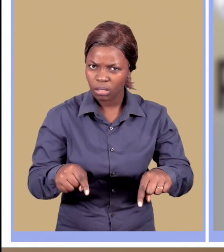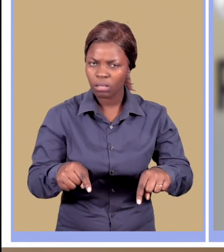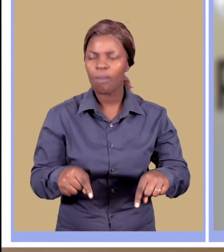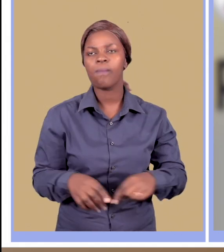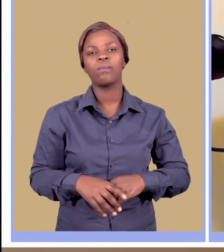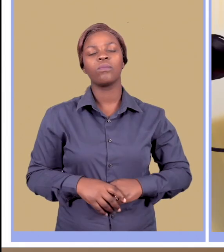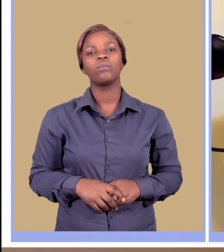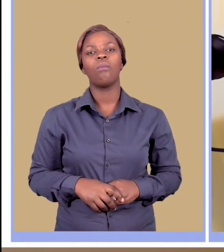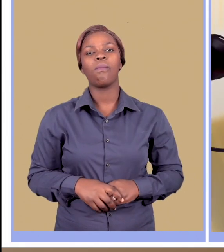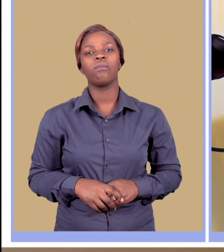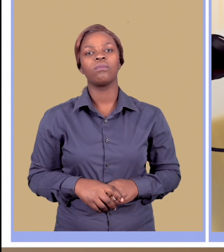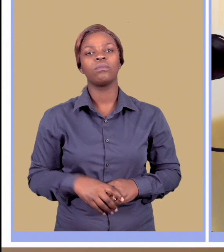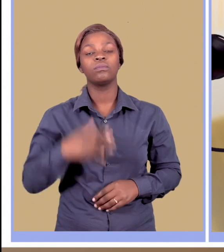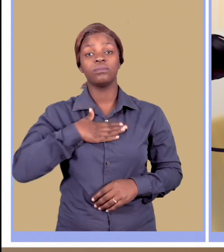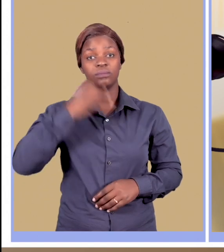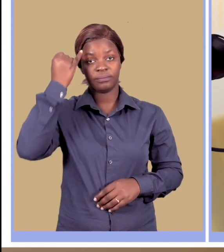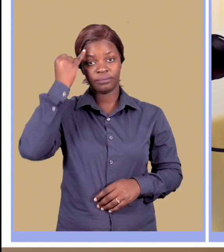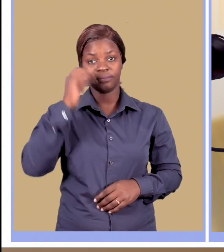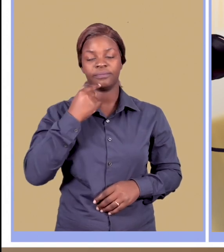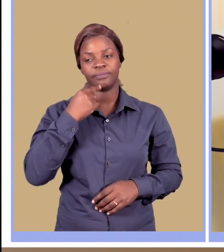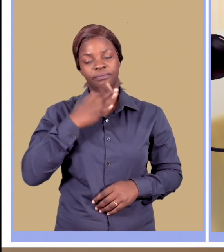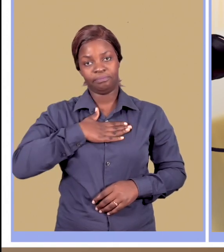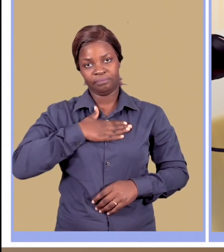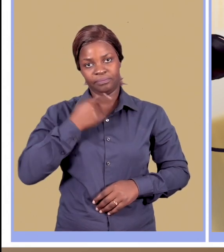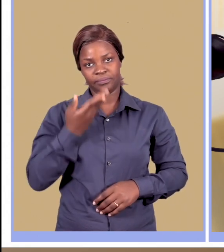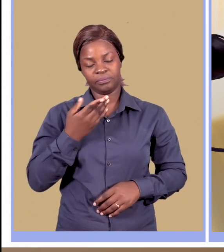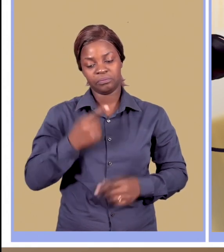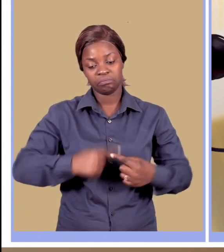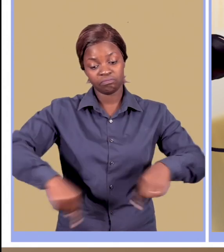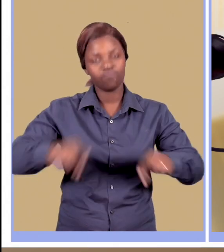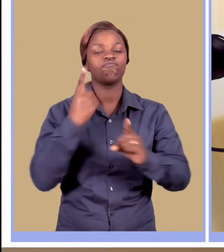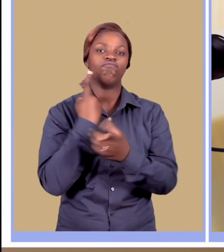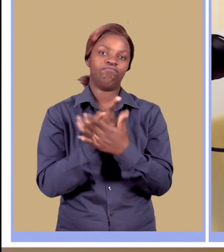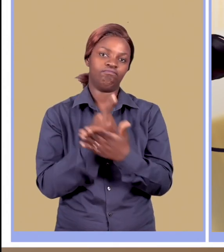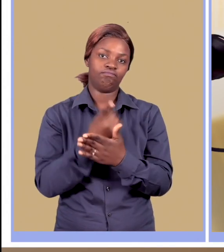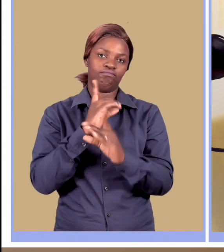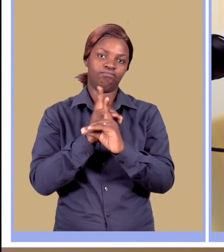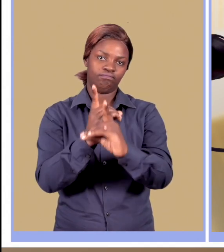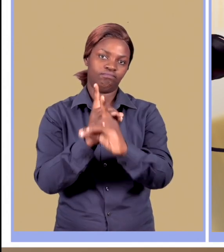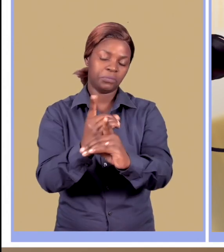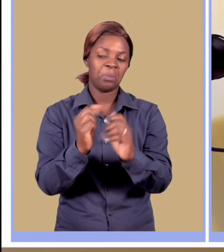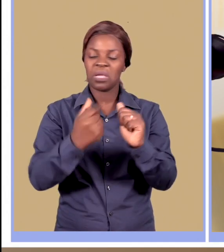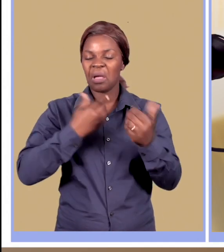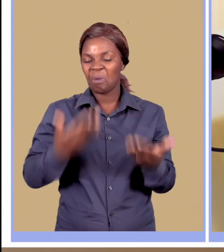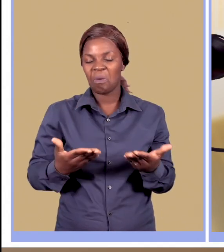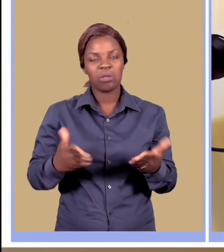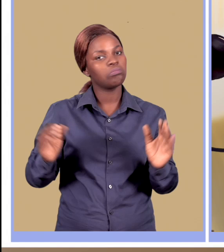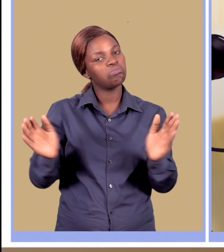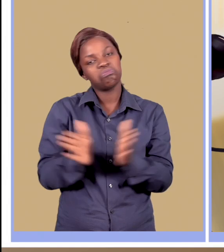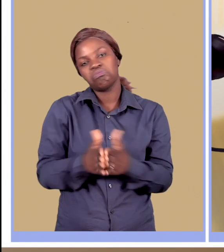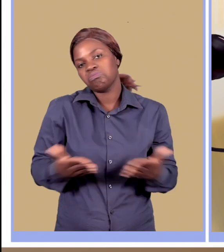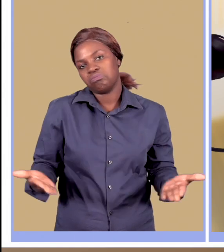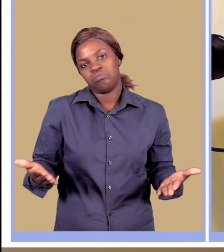comitês? Eu penso que esses comitês deviam fazer parte, mas neste momento não tenho informe,